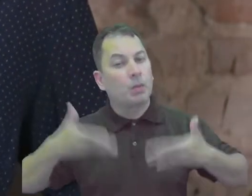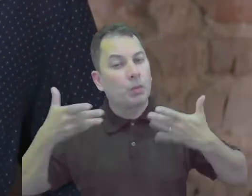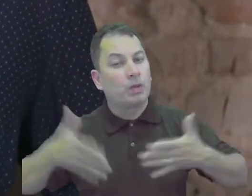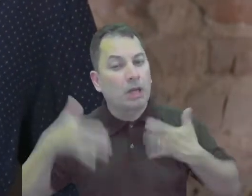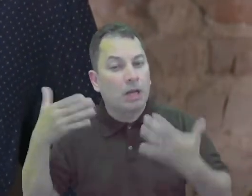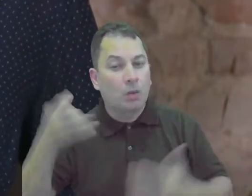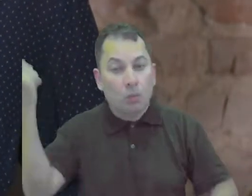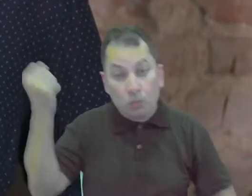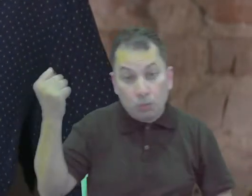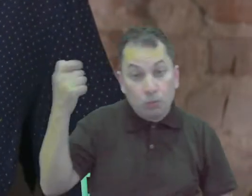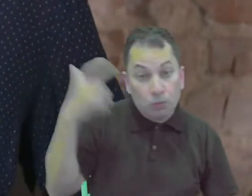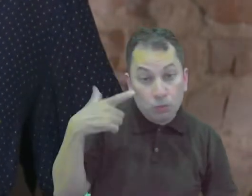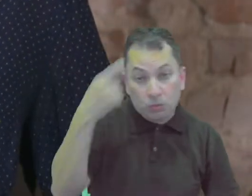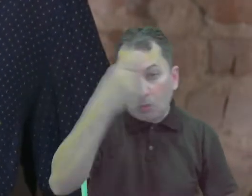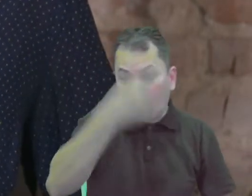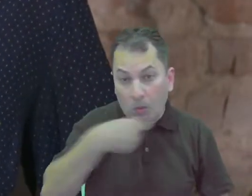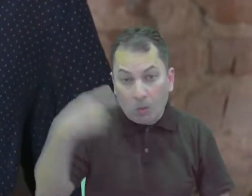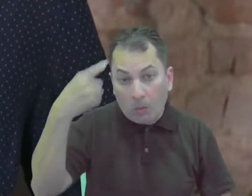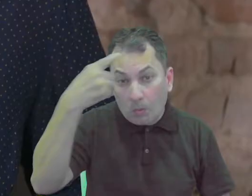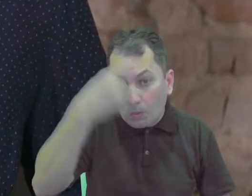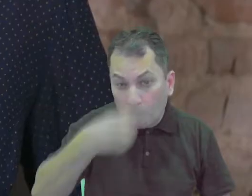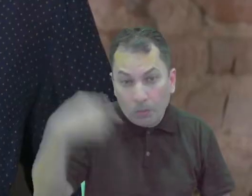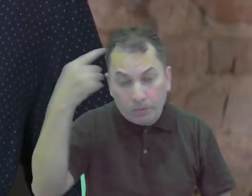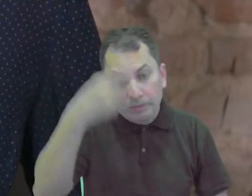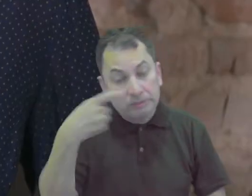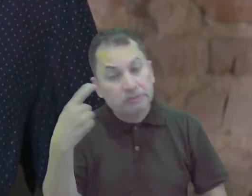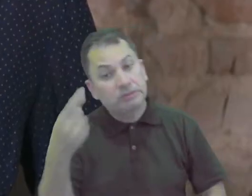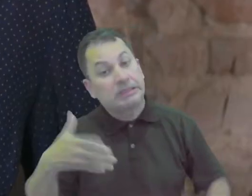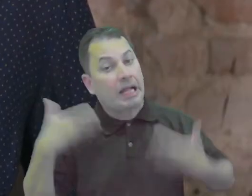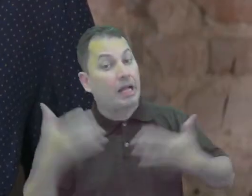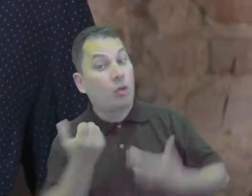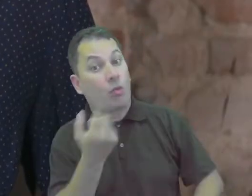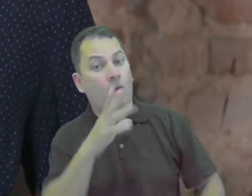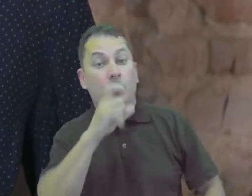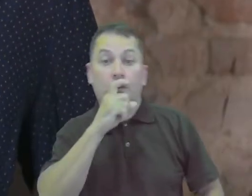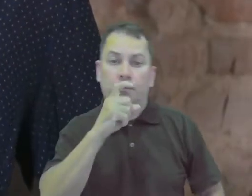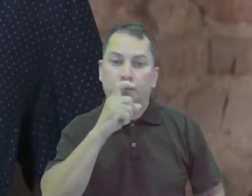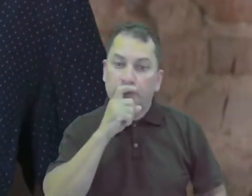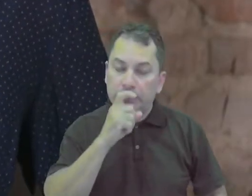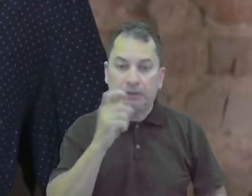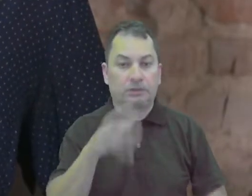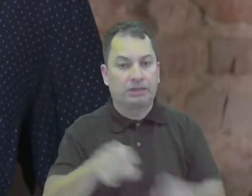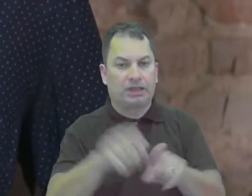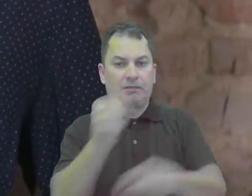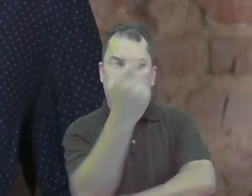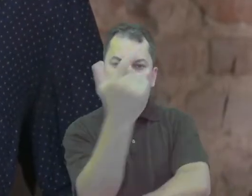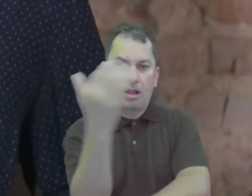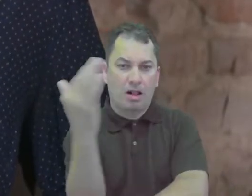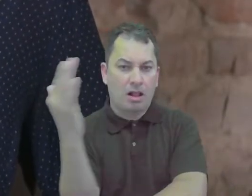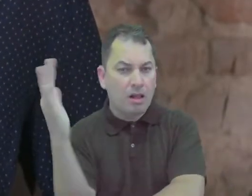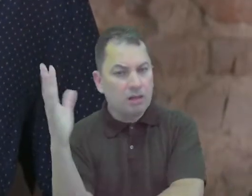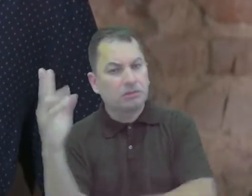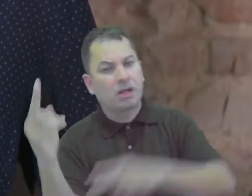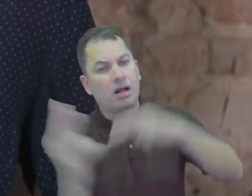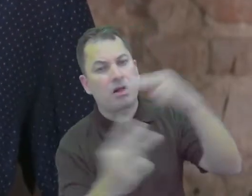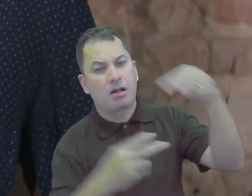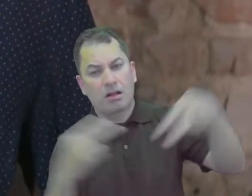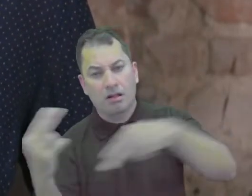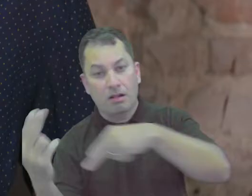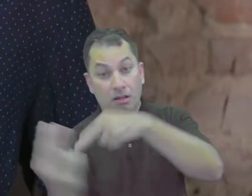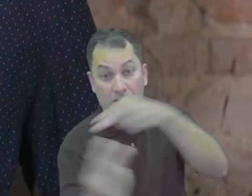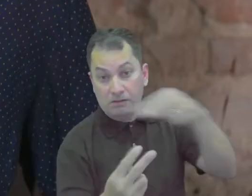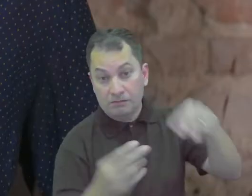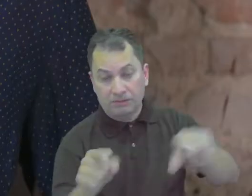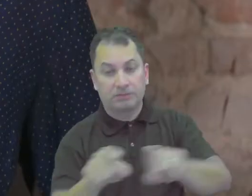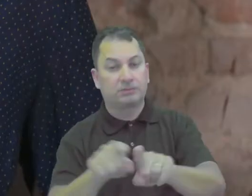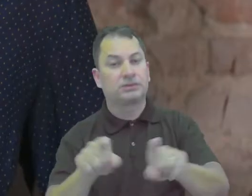sol por dia, ondas de calor ou frio, índice de vegetação, direção dos ventos e eventos